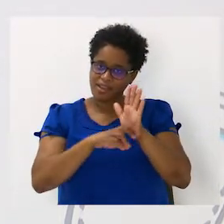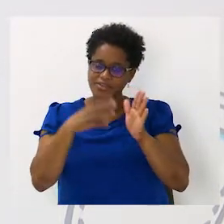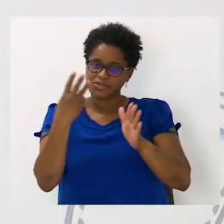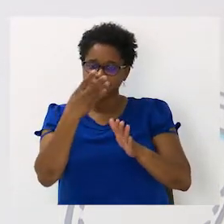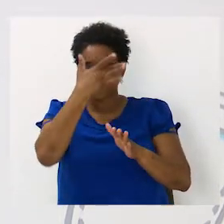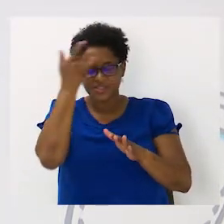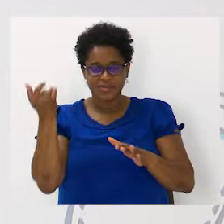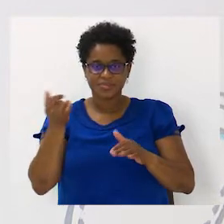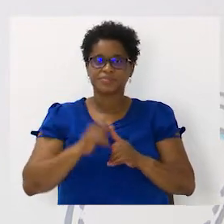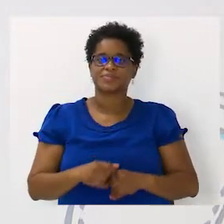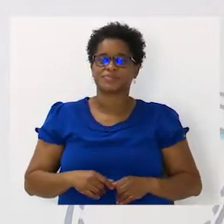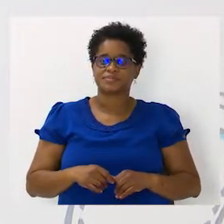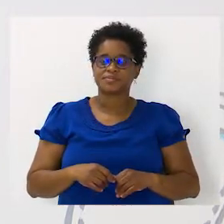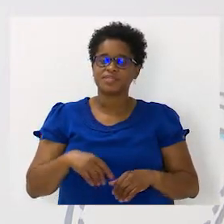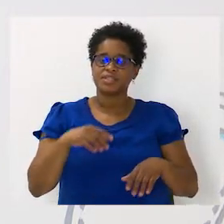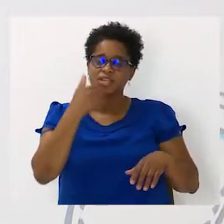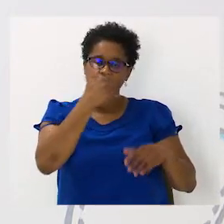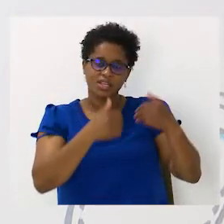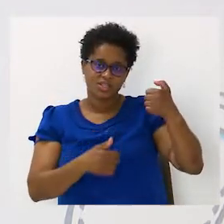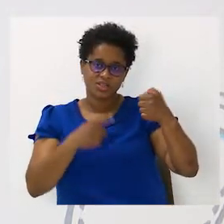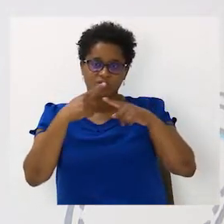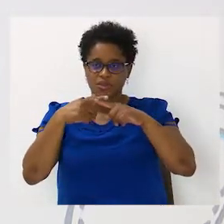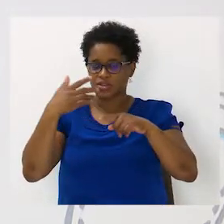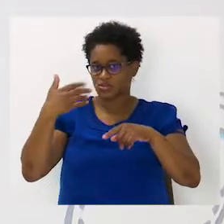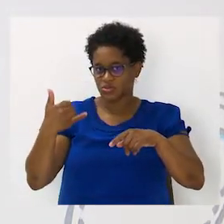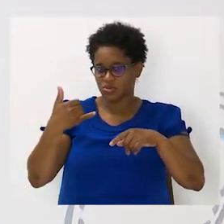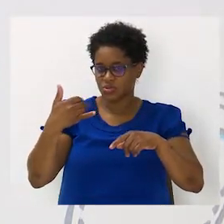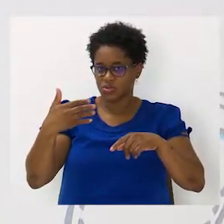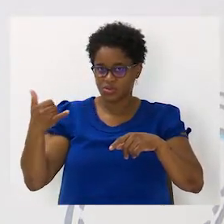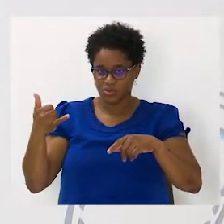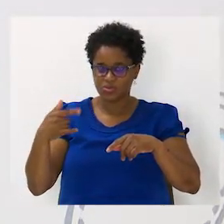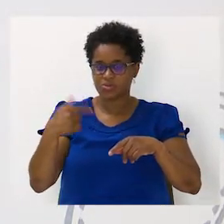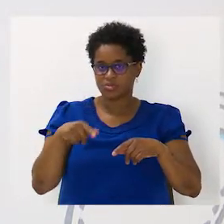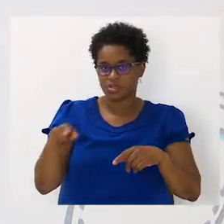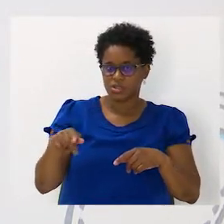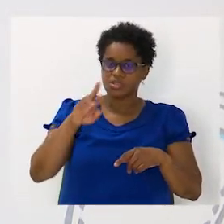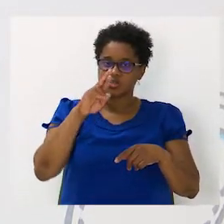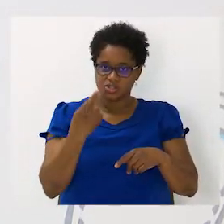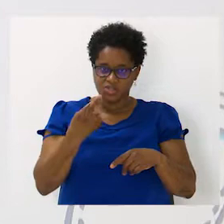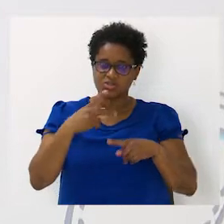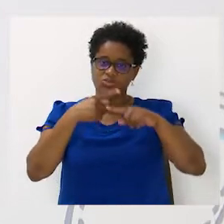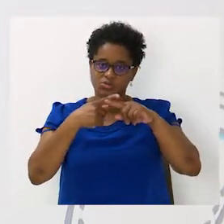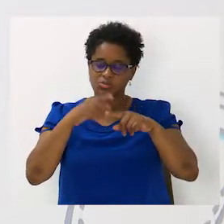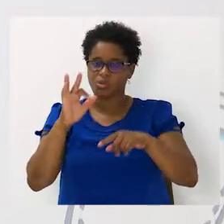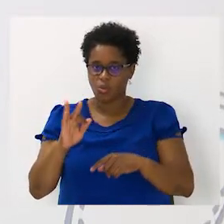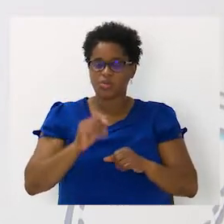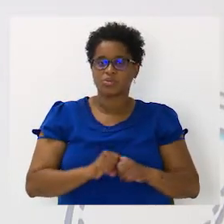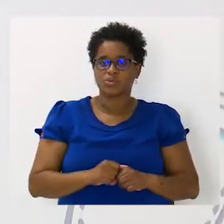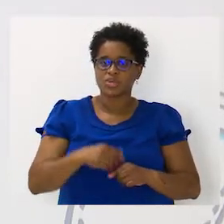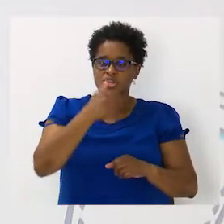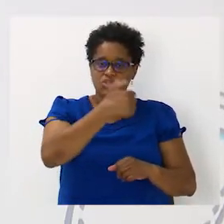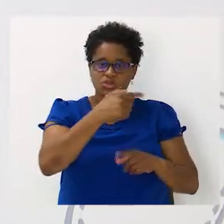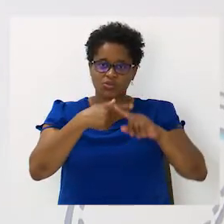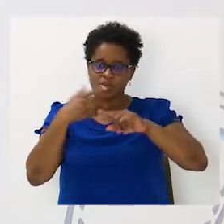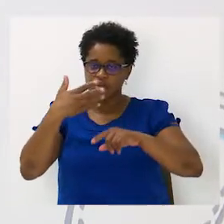está para 12. Aplicando regra de 3 simples, 5 vezes 12 nós temos